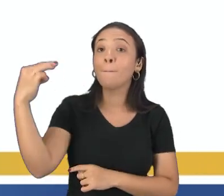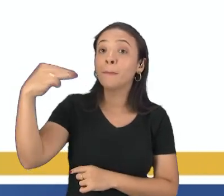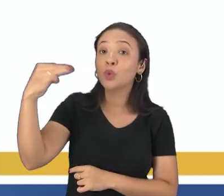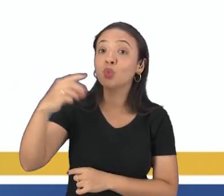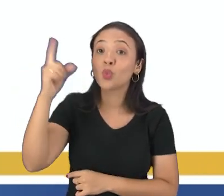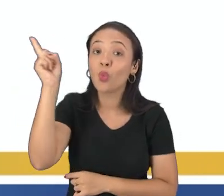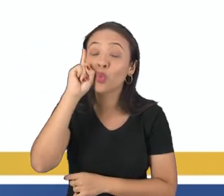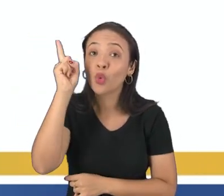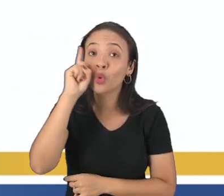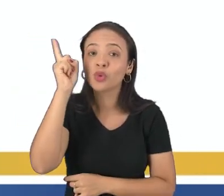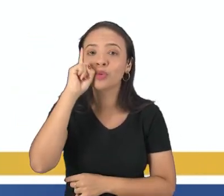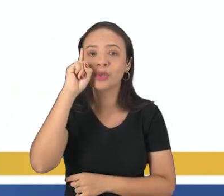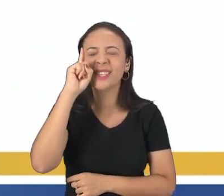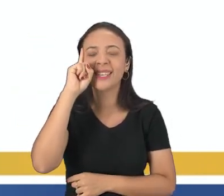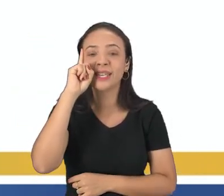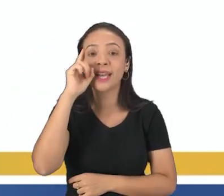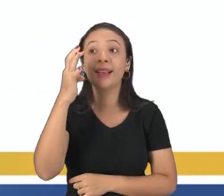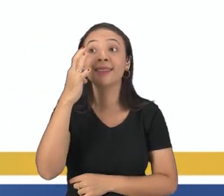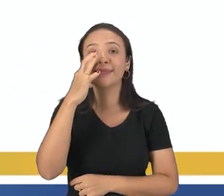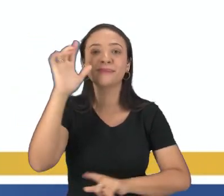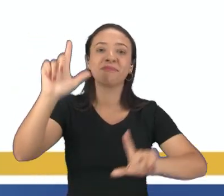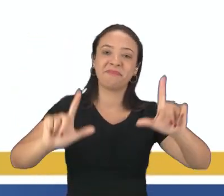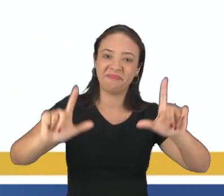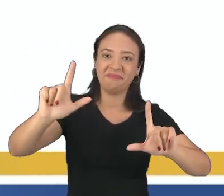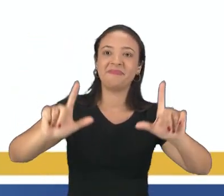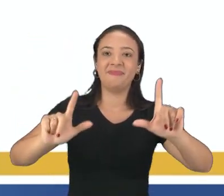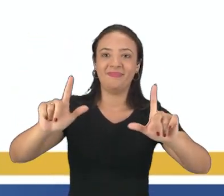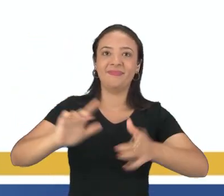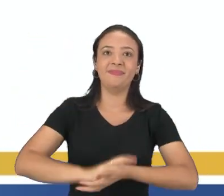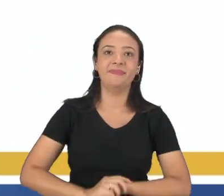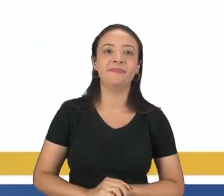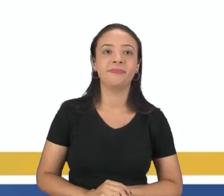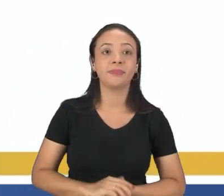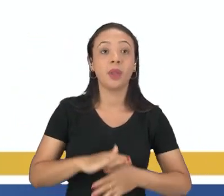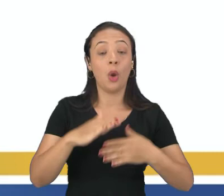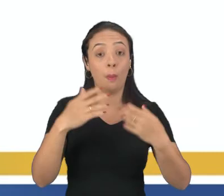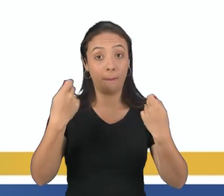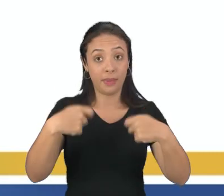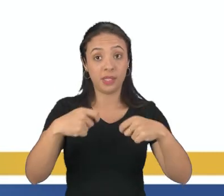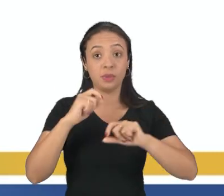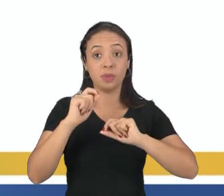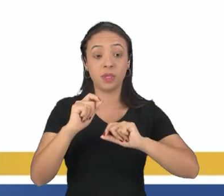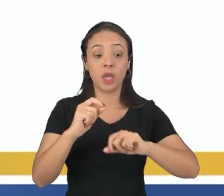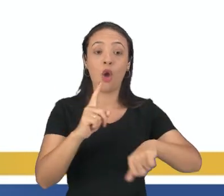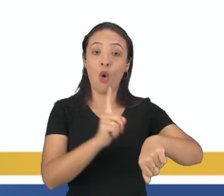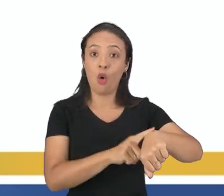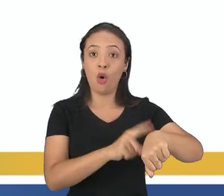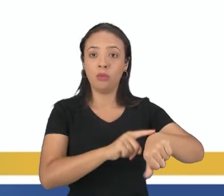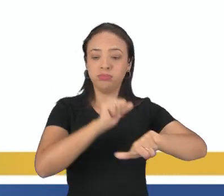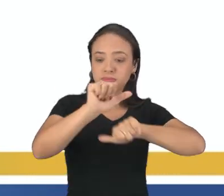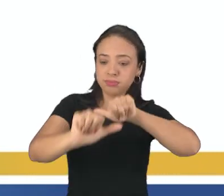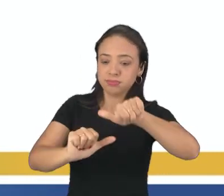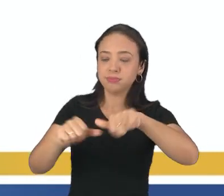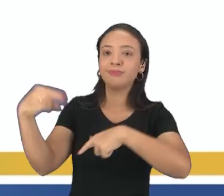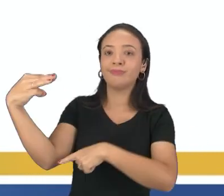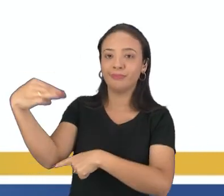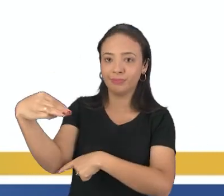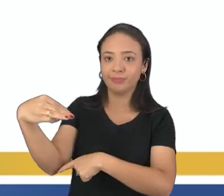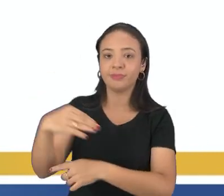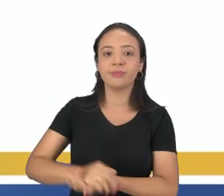minutos por dia ela passa assistindo televisão? Eu vou ter que transformar horas em